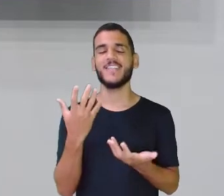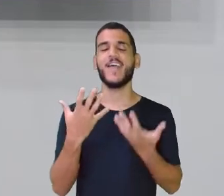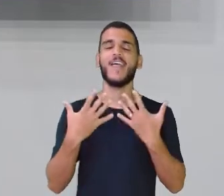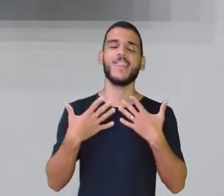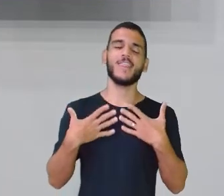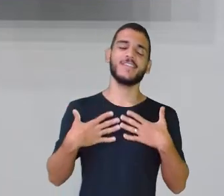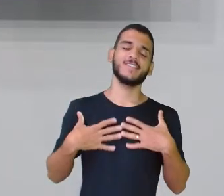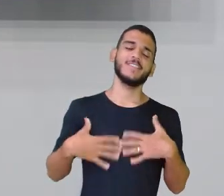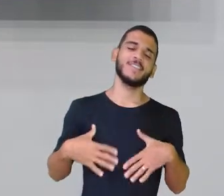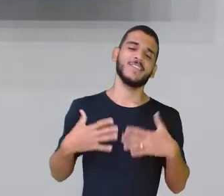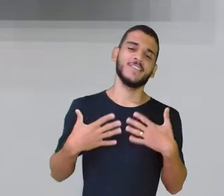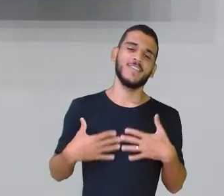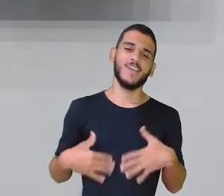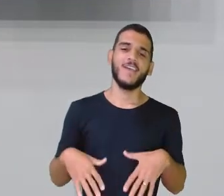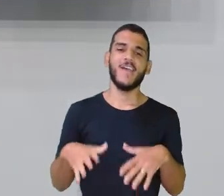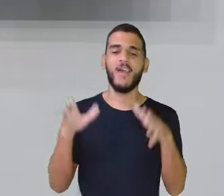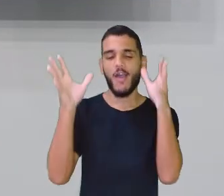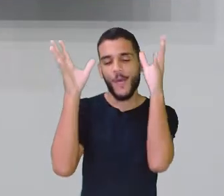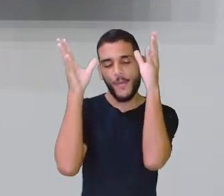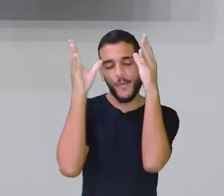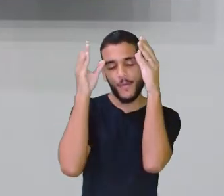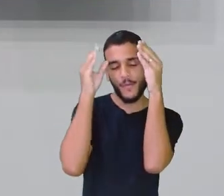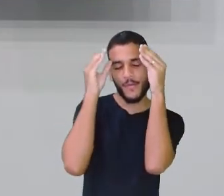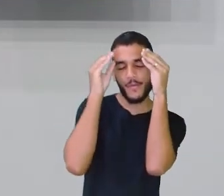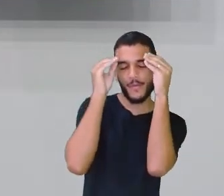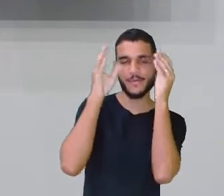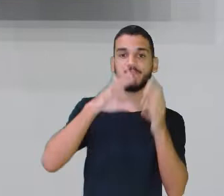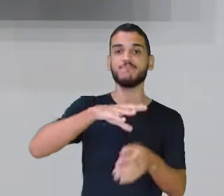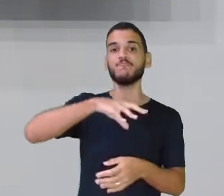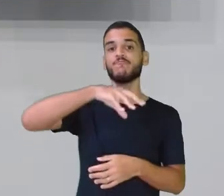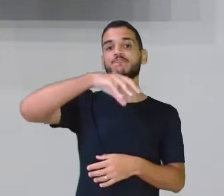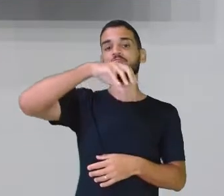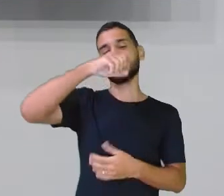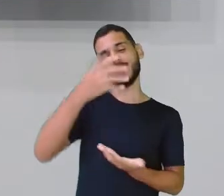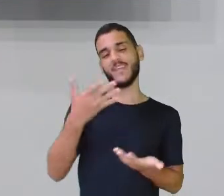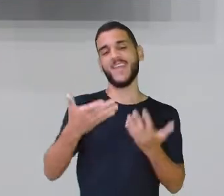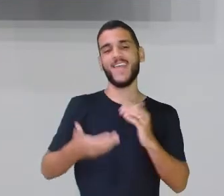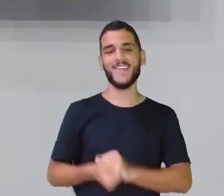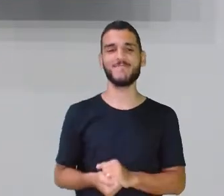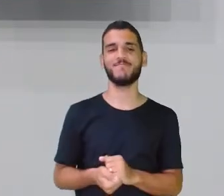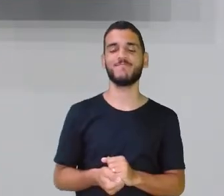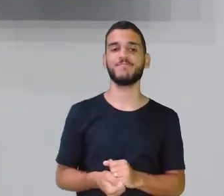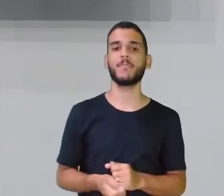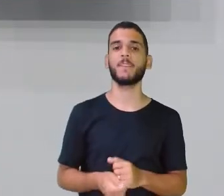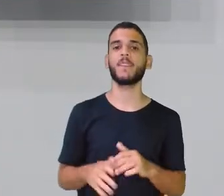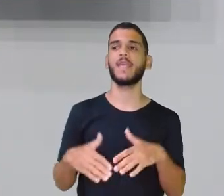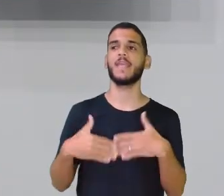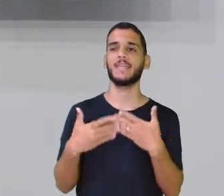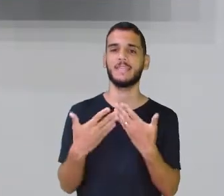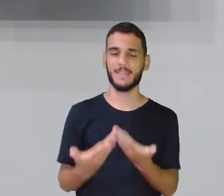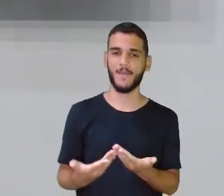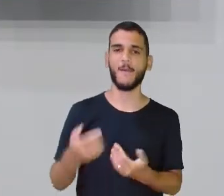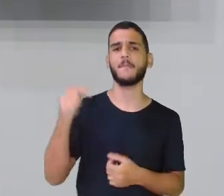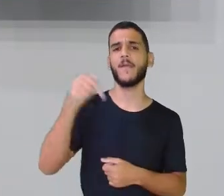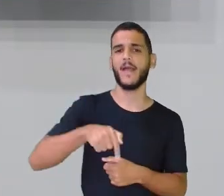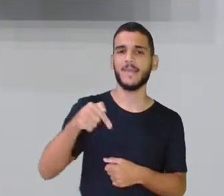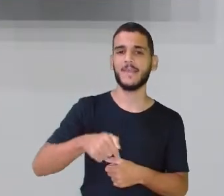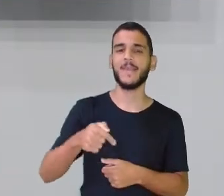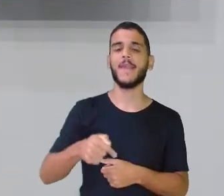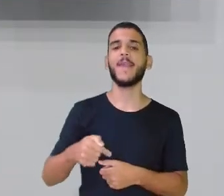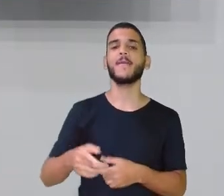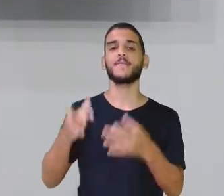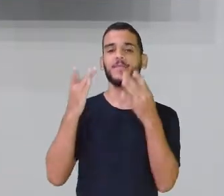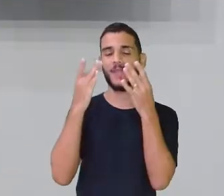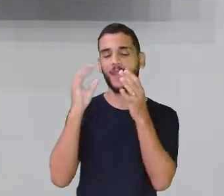respirar o ar bem fundo. Aproveita e faz como ele, tá? E olha só, lembrando a vocês que vocês estão aqui assistindo a nossa aula no